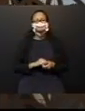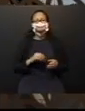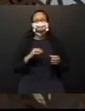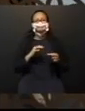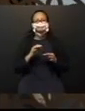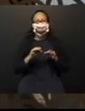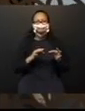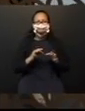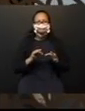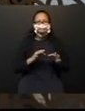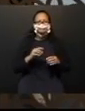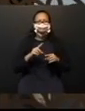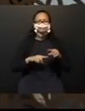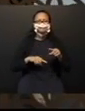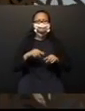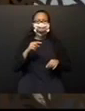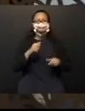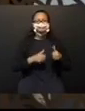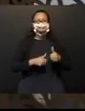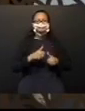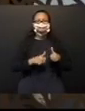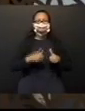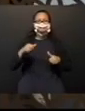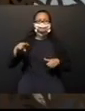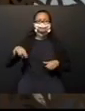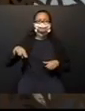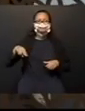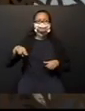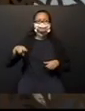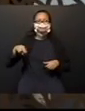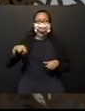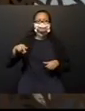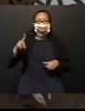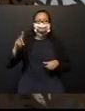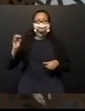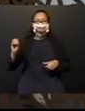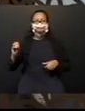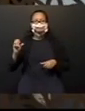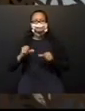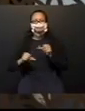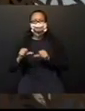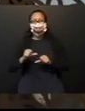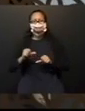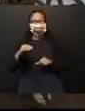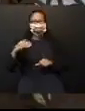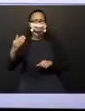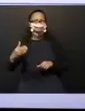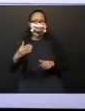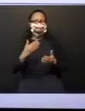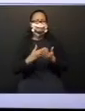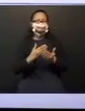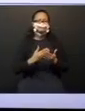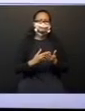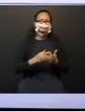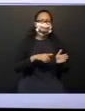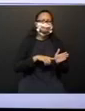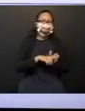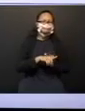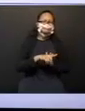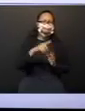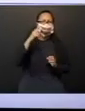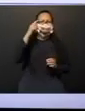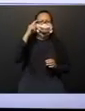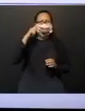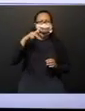Preparar o material para o jogo Nunca 10 ao contrário da próxima aula. Dúvidas com o professor no